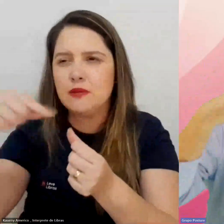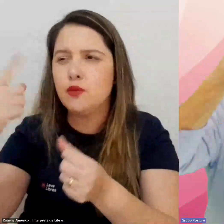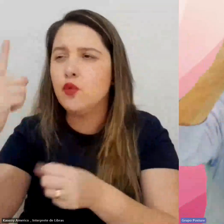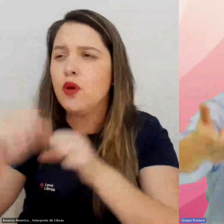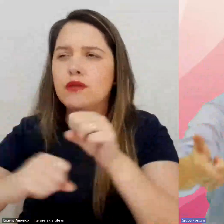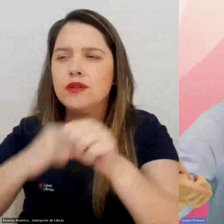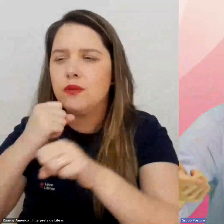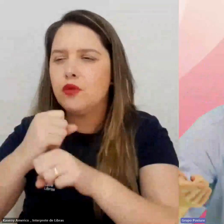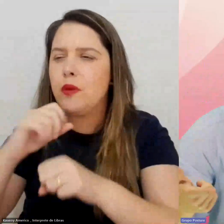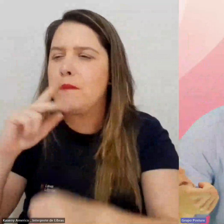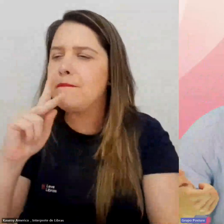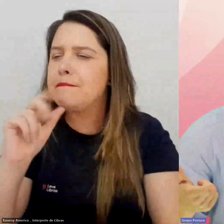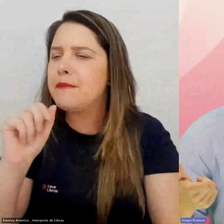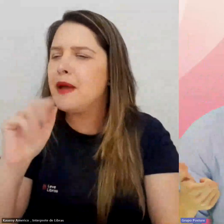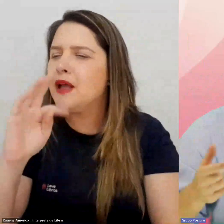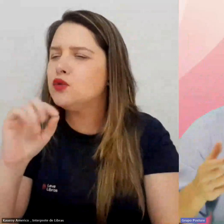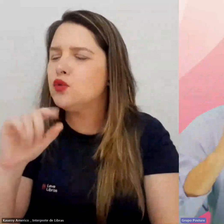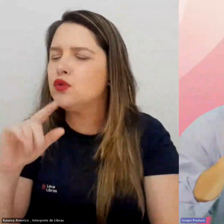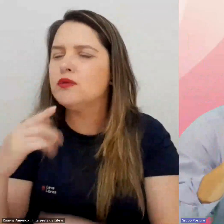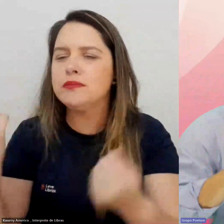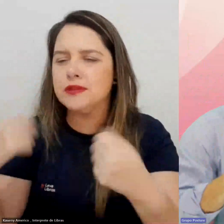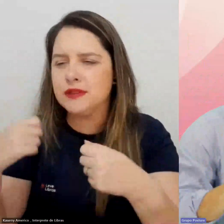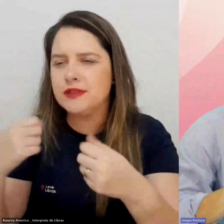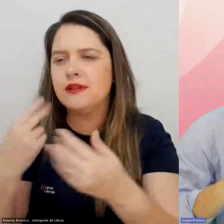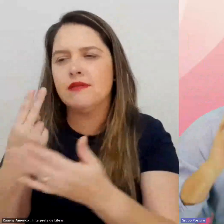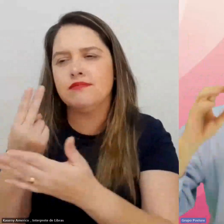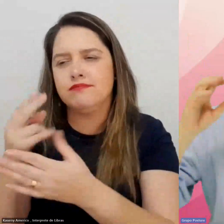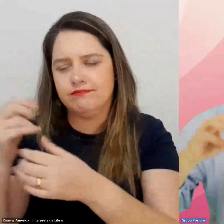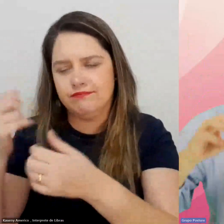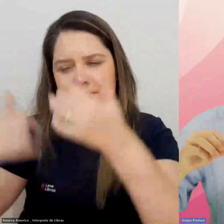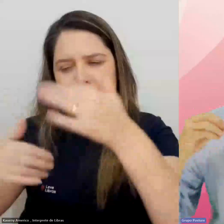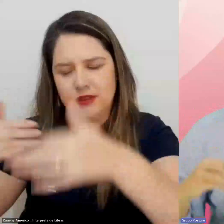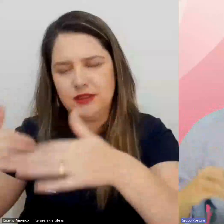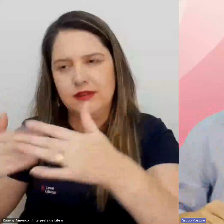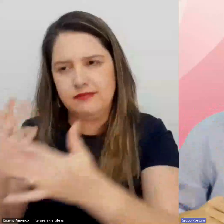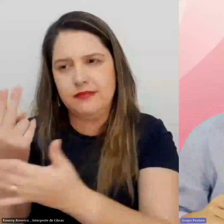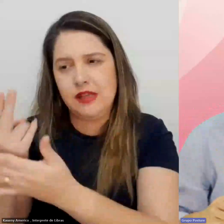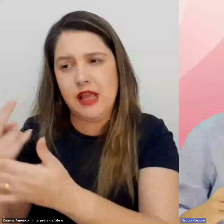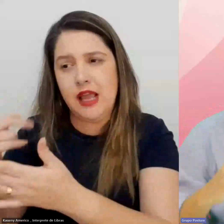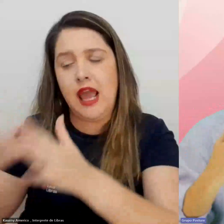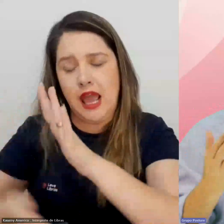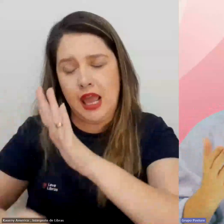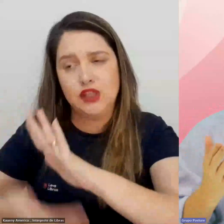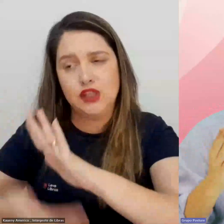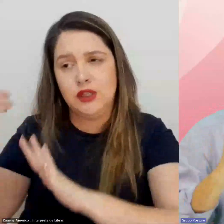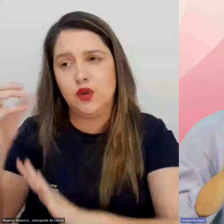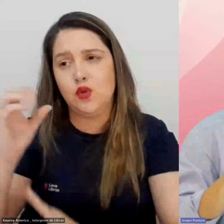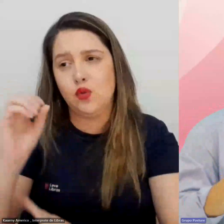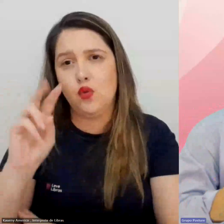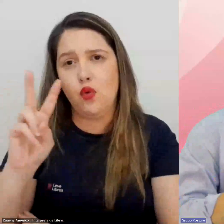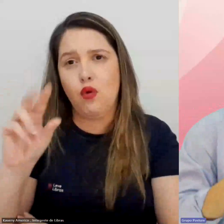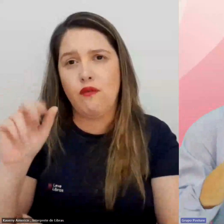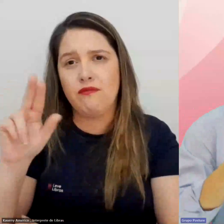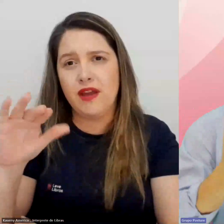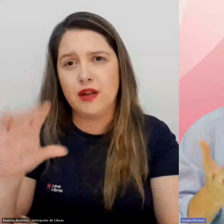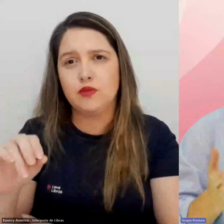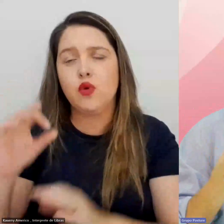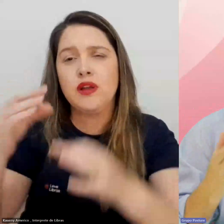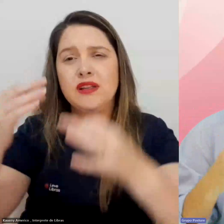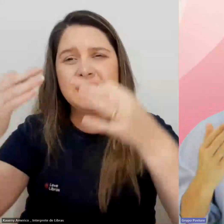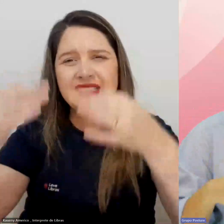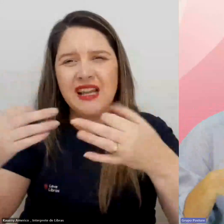que você tem que reabordar essa paciente. Então a grande necessidade é a retirada dos ovários. Agora, o certo ou errado, precisava